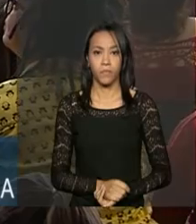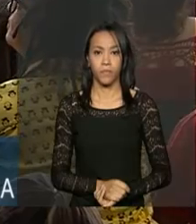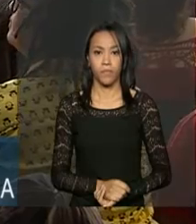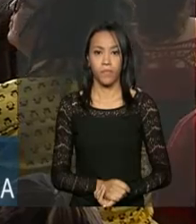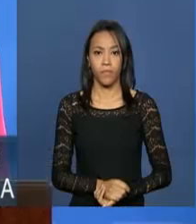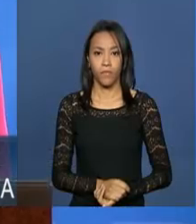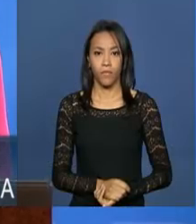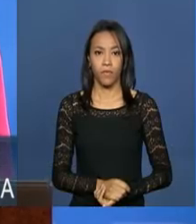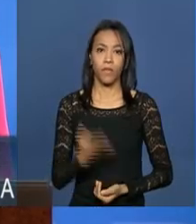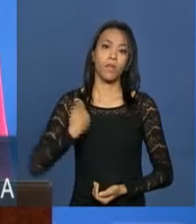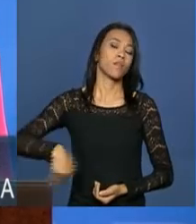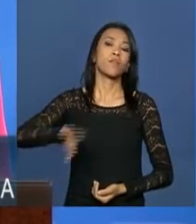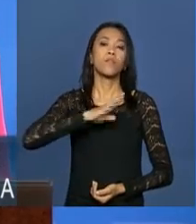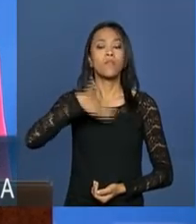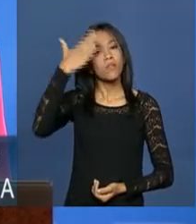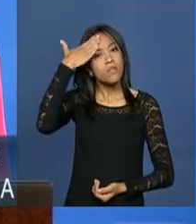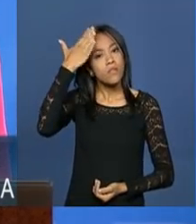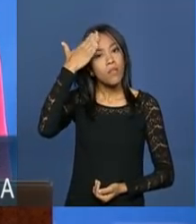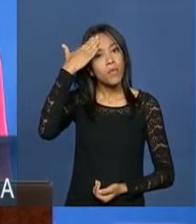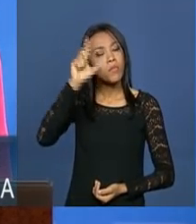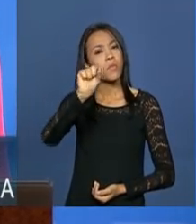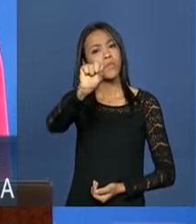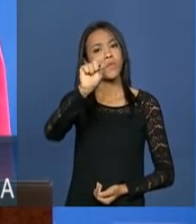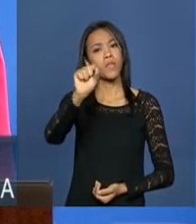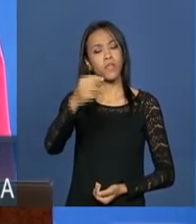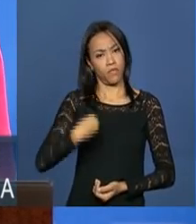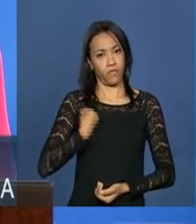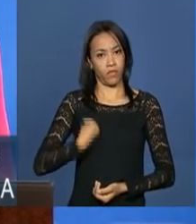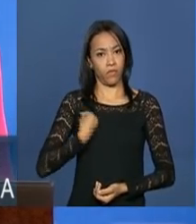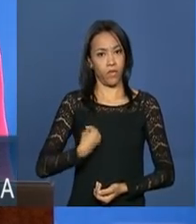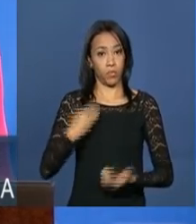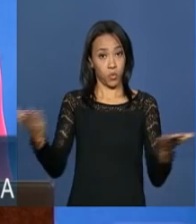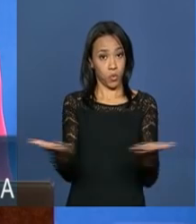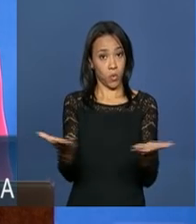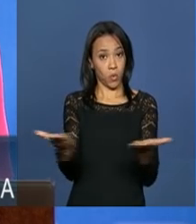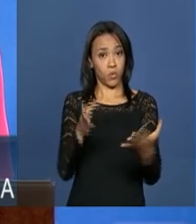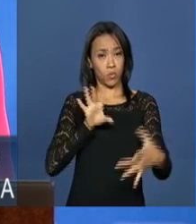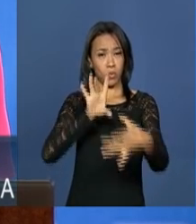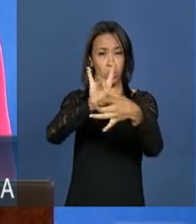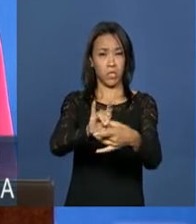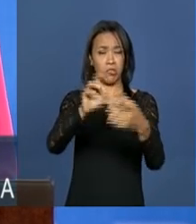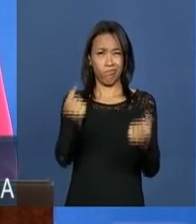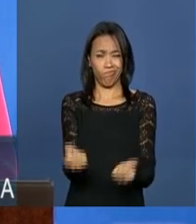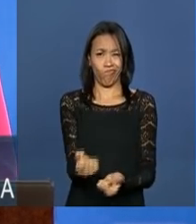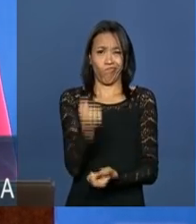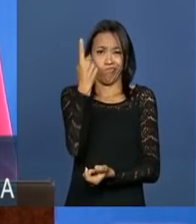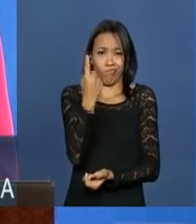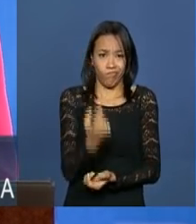confiança. Nós sabemos que vivemos um tempo, um tempo muito